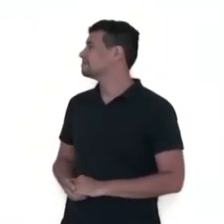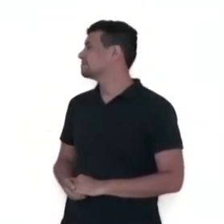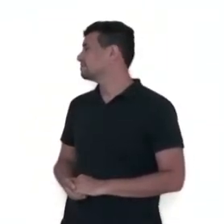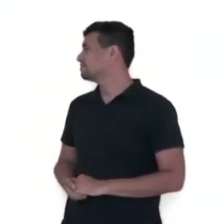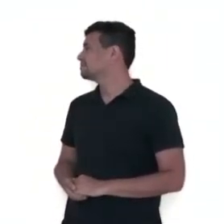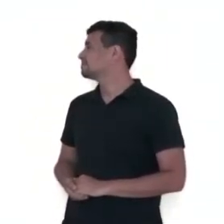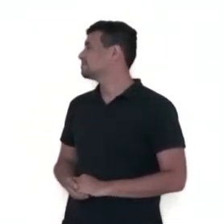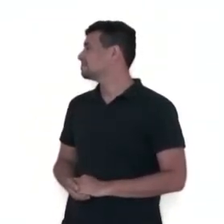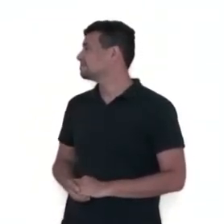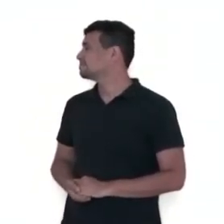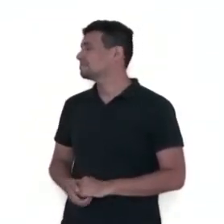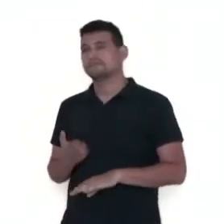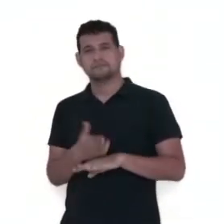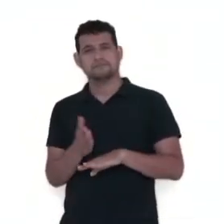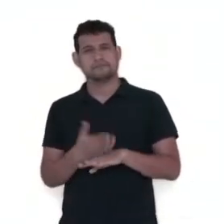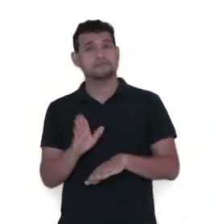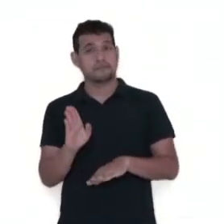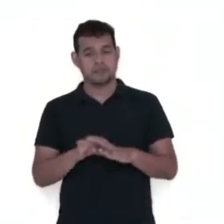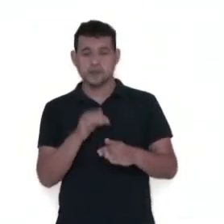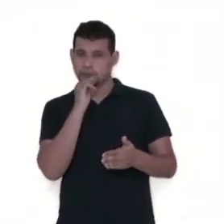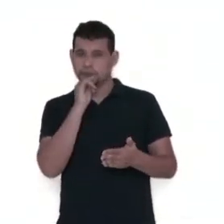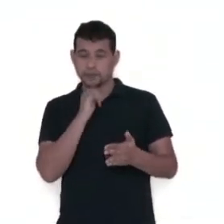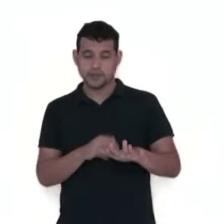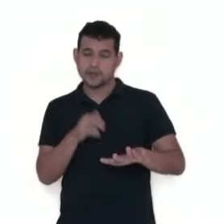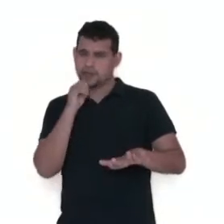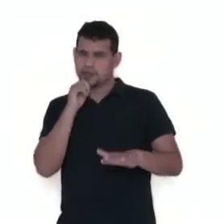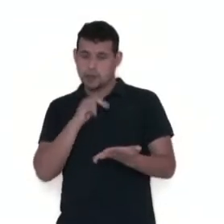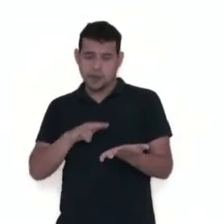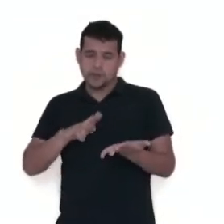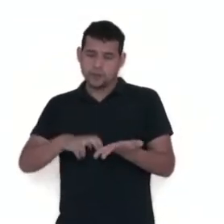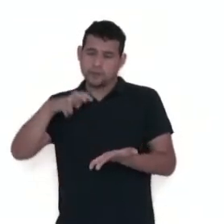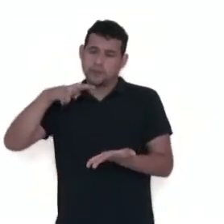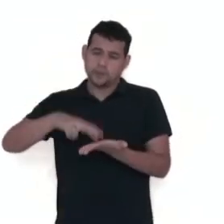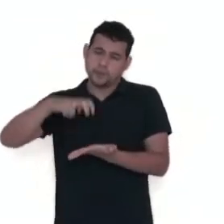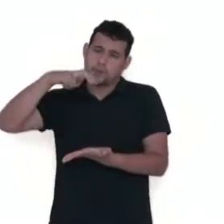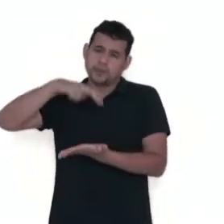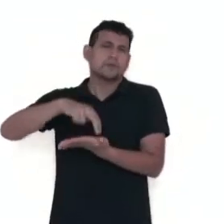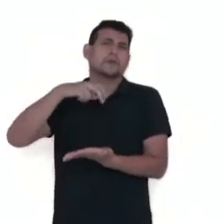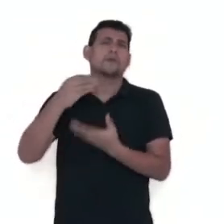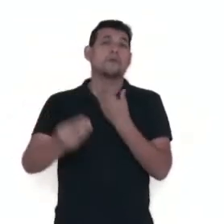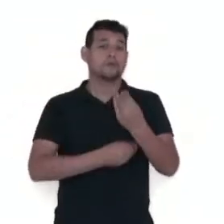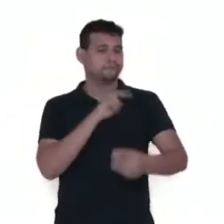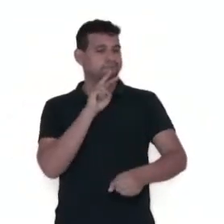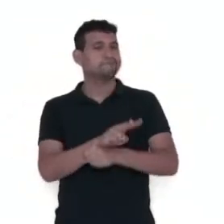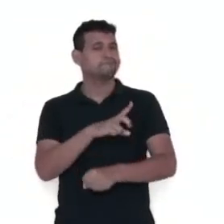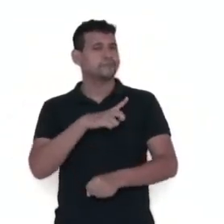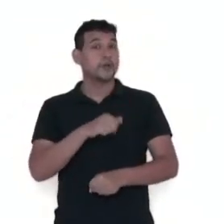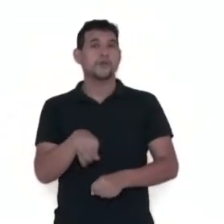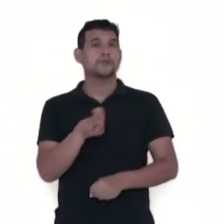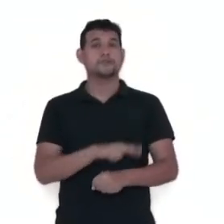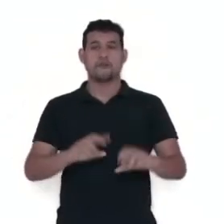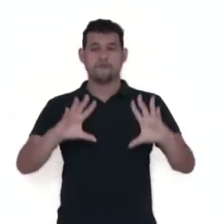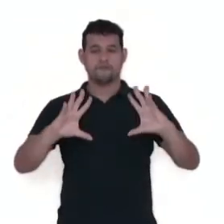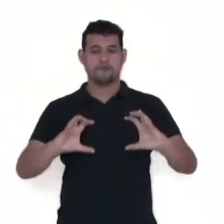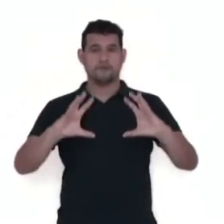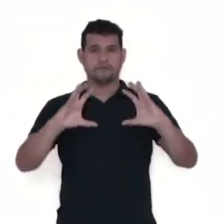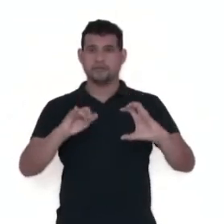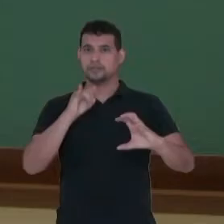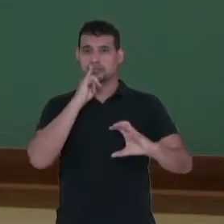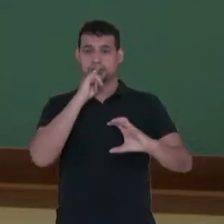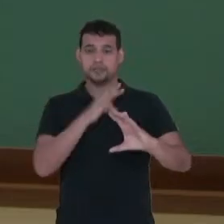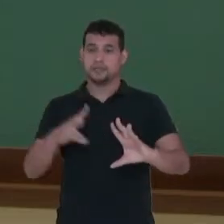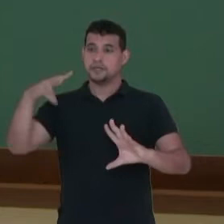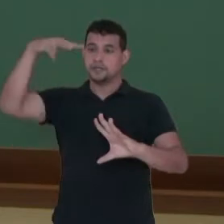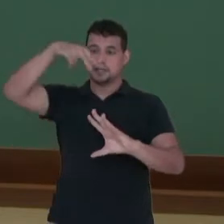de parkour. Vejam que ele está fazendo essa prática com proteção, colchões, né, para que ele não se